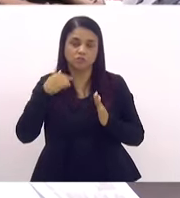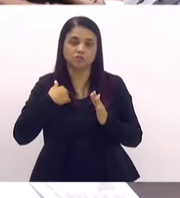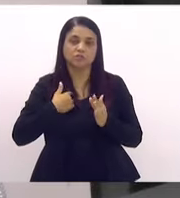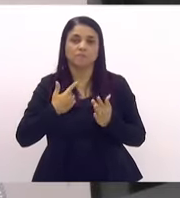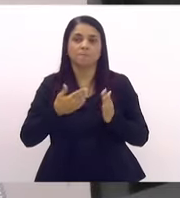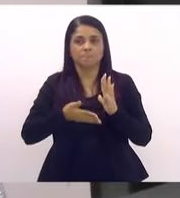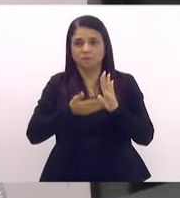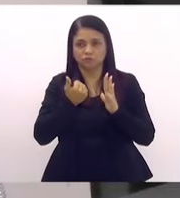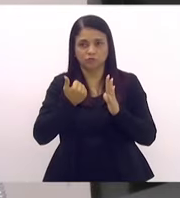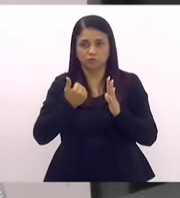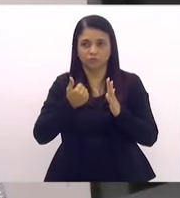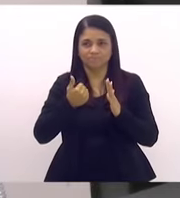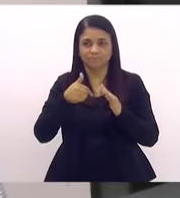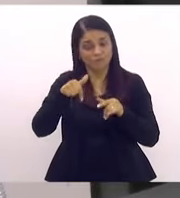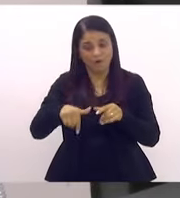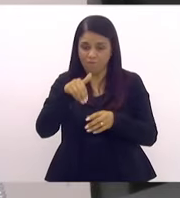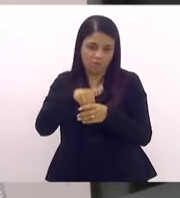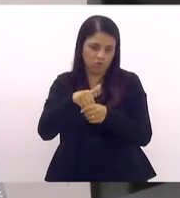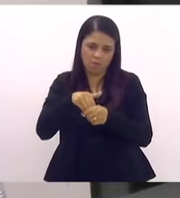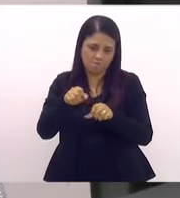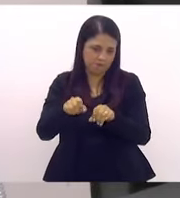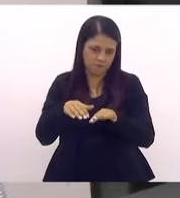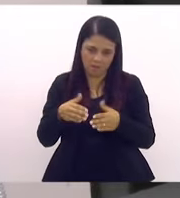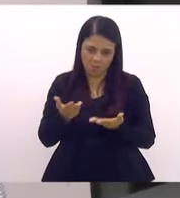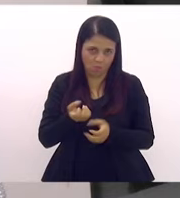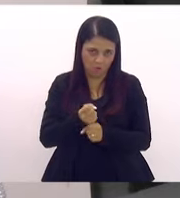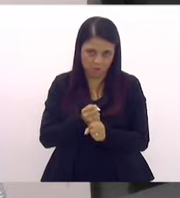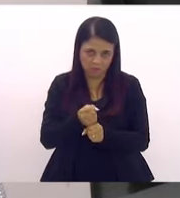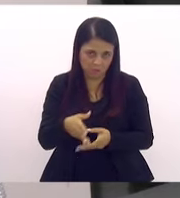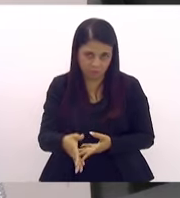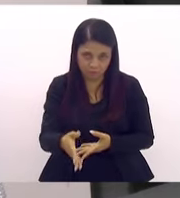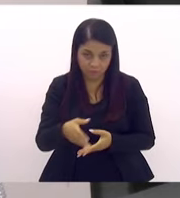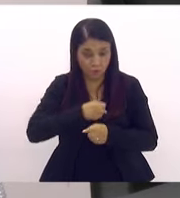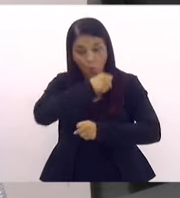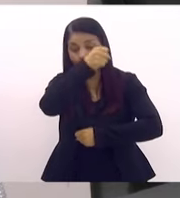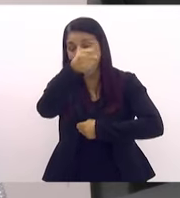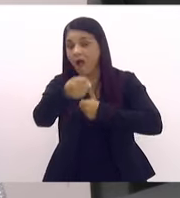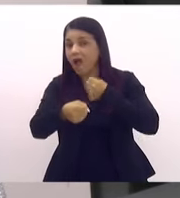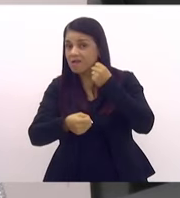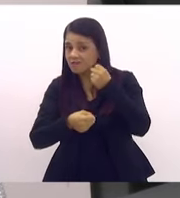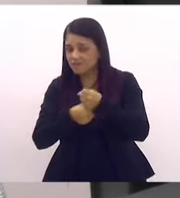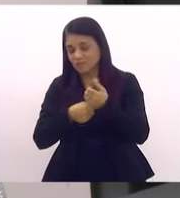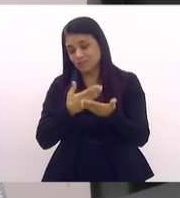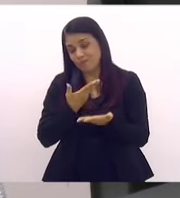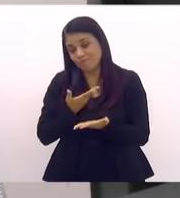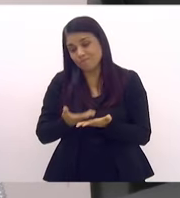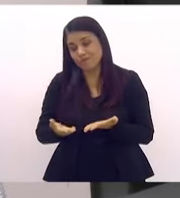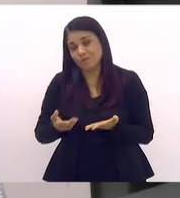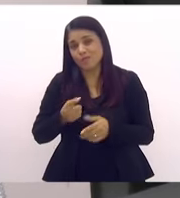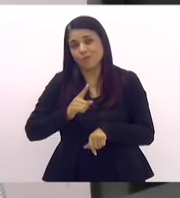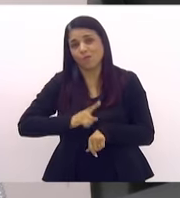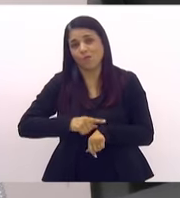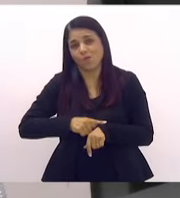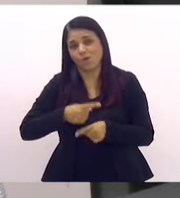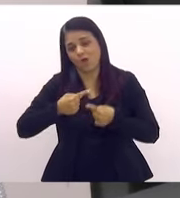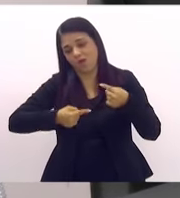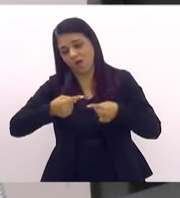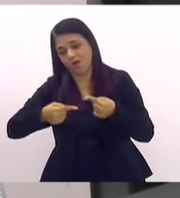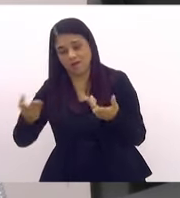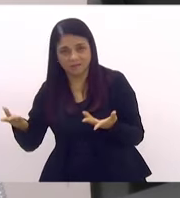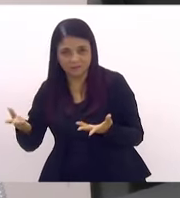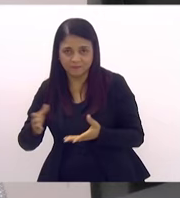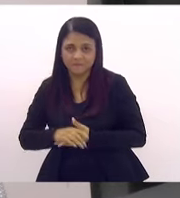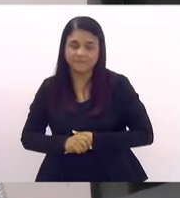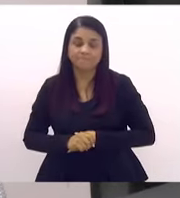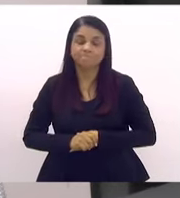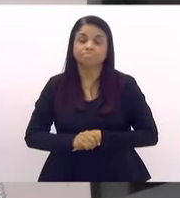não será votado em plenário esse ano. Sim, sim. Não, então, não é na verdade, a gente está perdendo algumas horas só de discussão. E deixando claro também, deputado